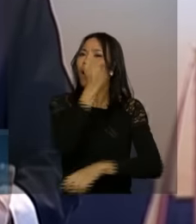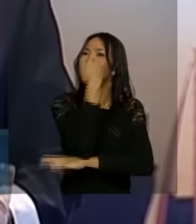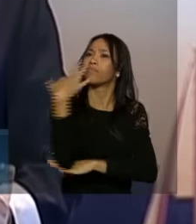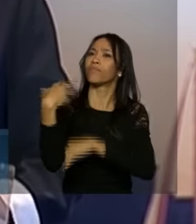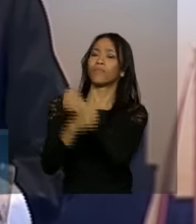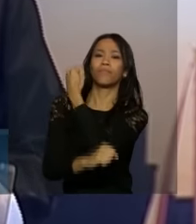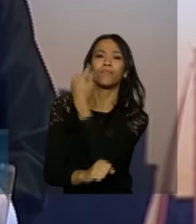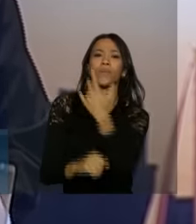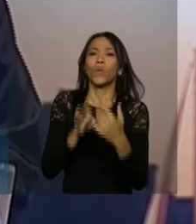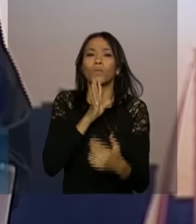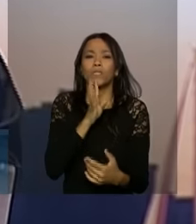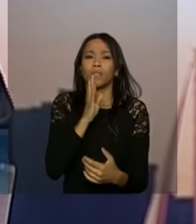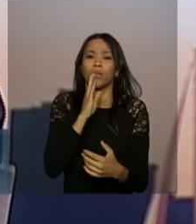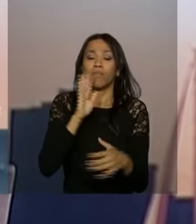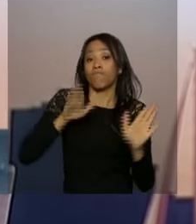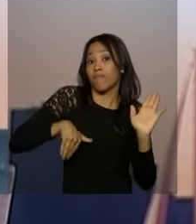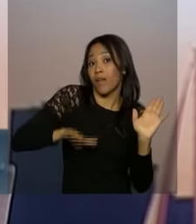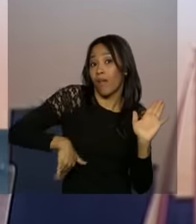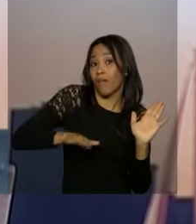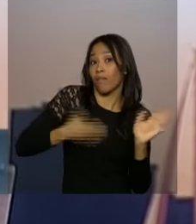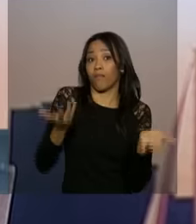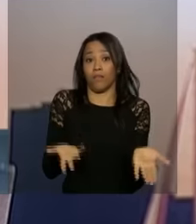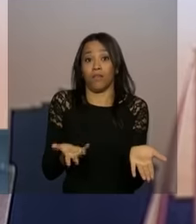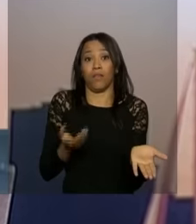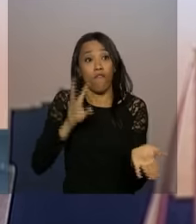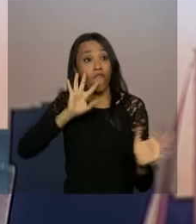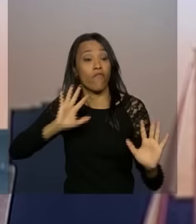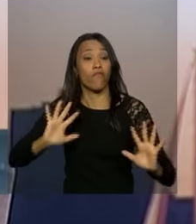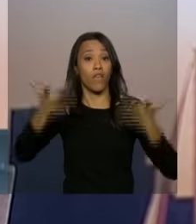praia maravilhosa, uma festa